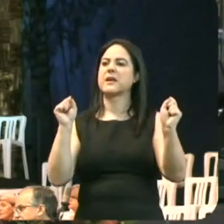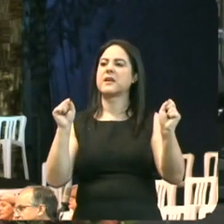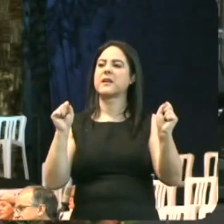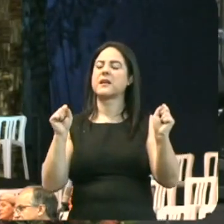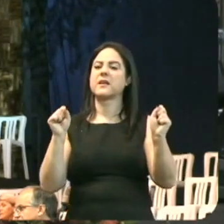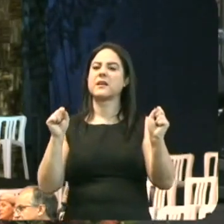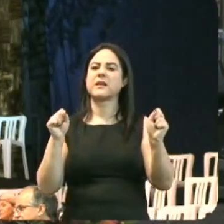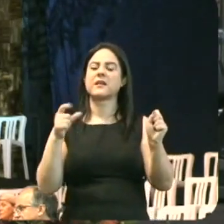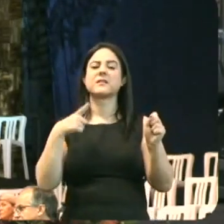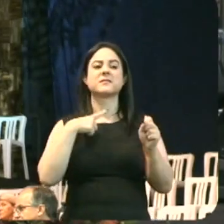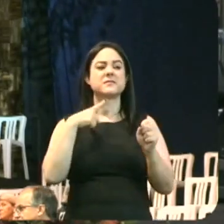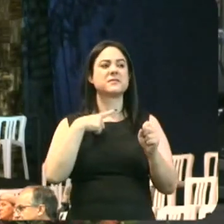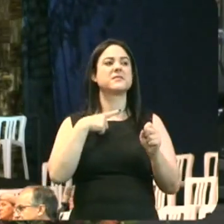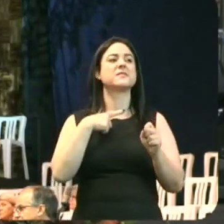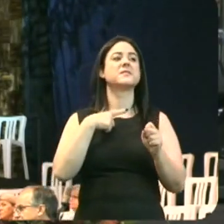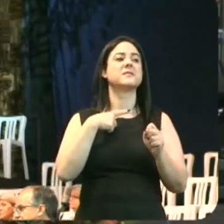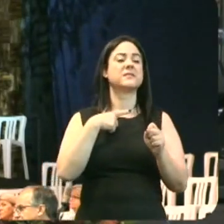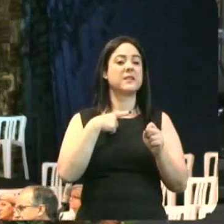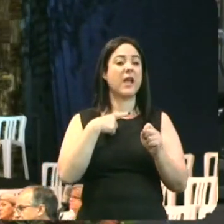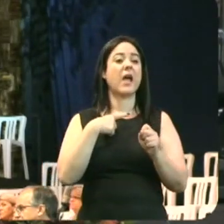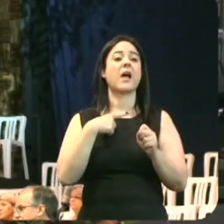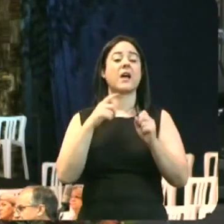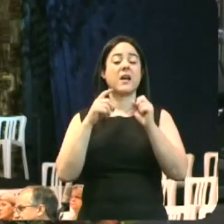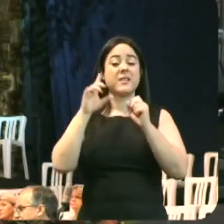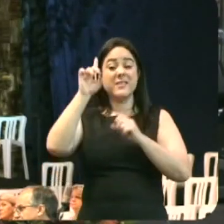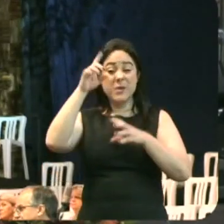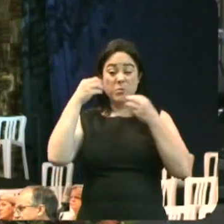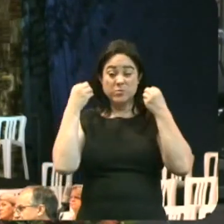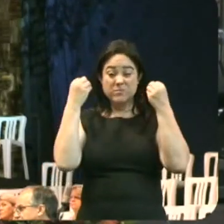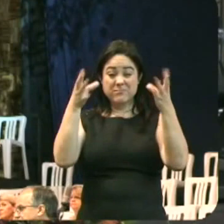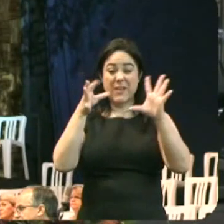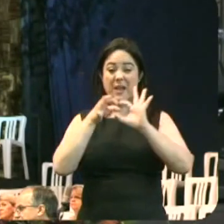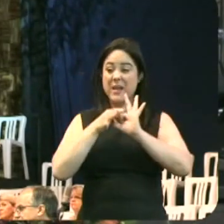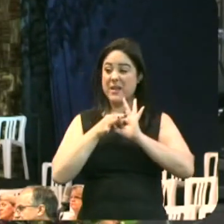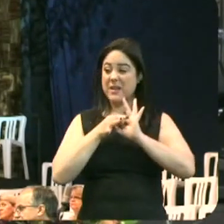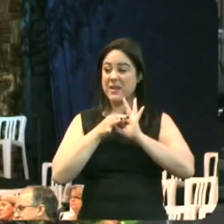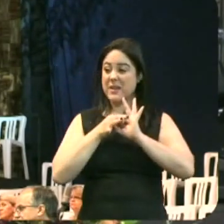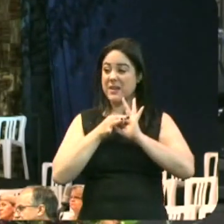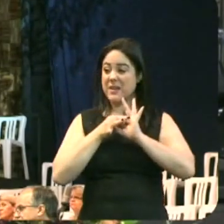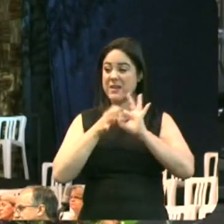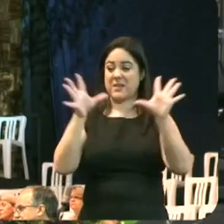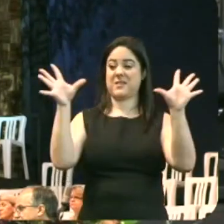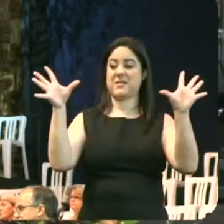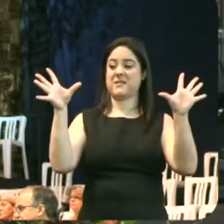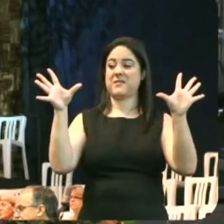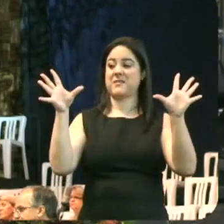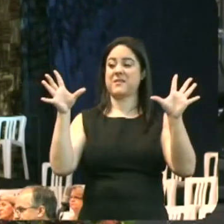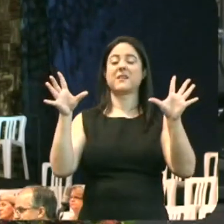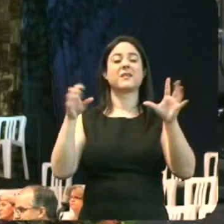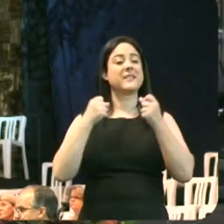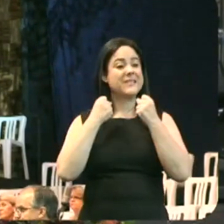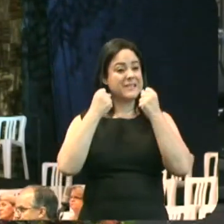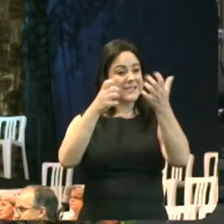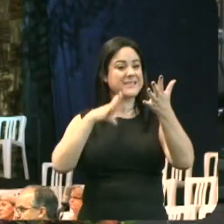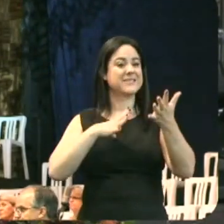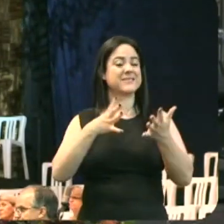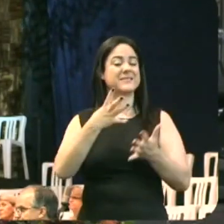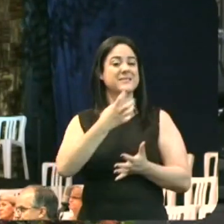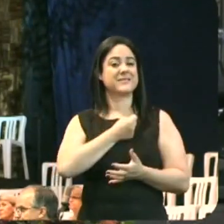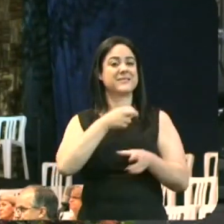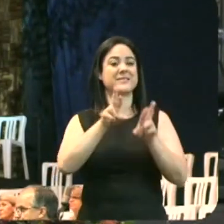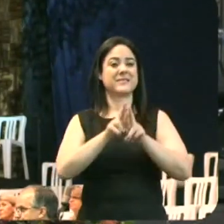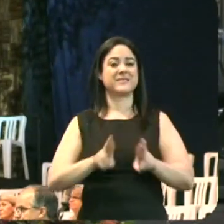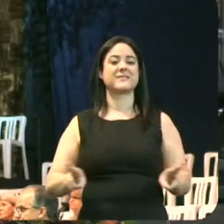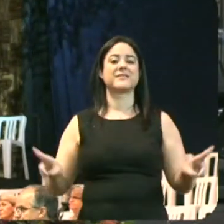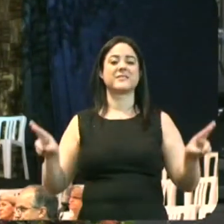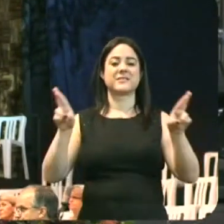Ele decreta liberdade, Ele decreta salvação e